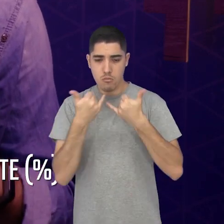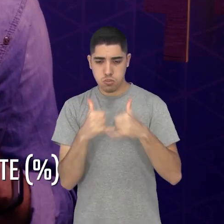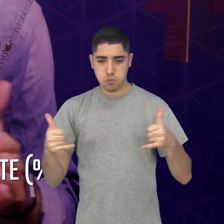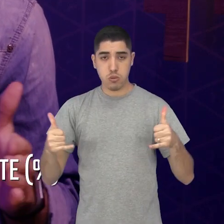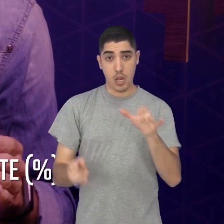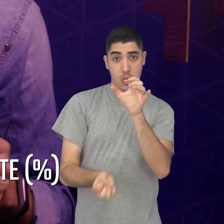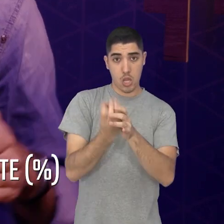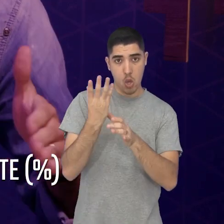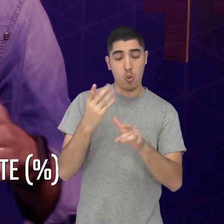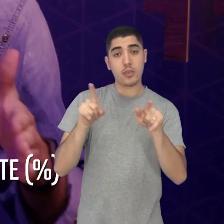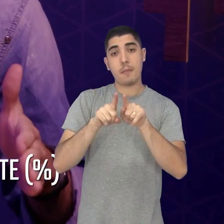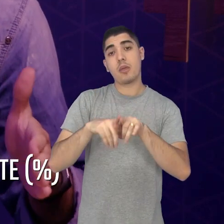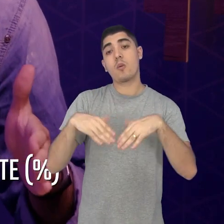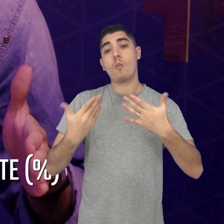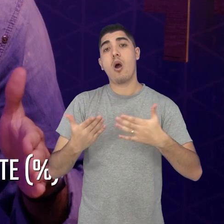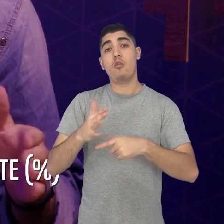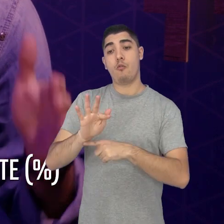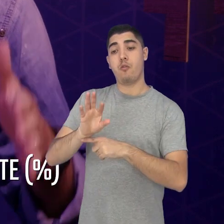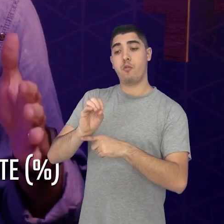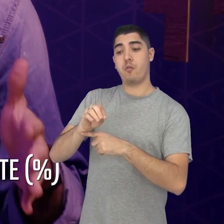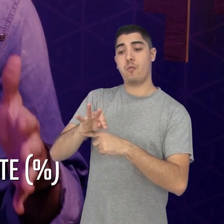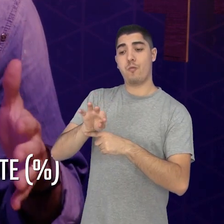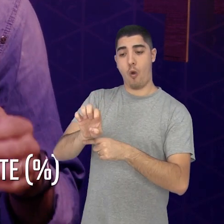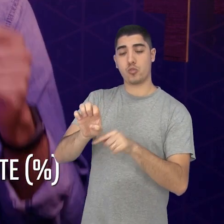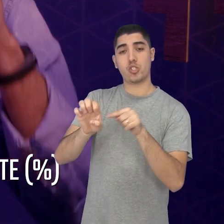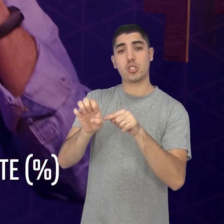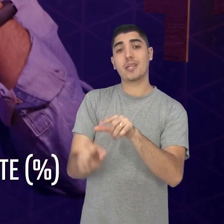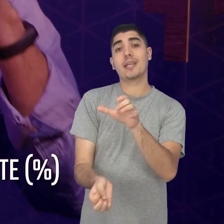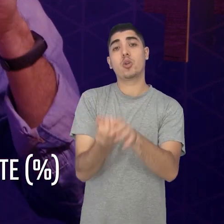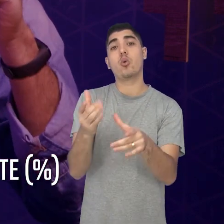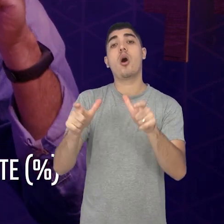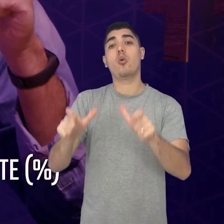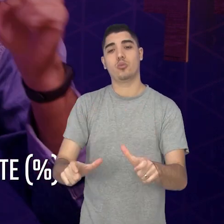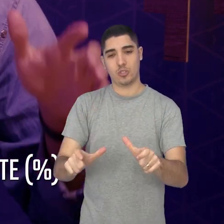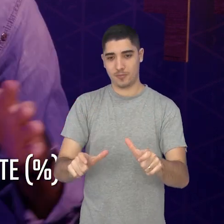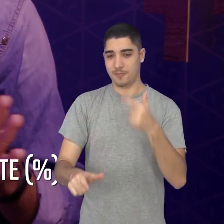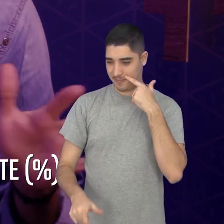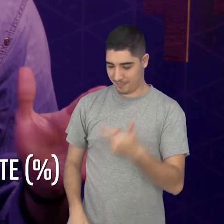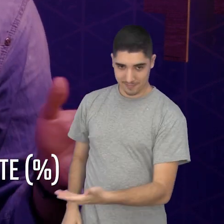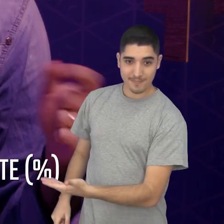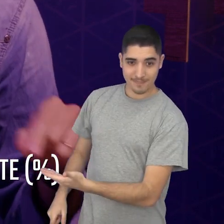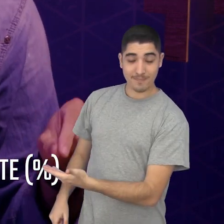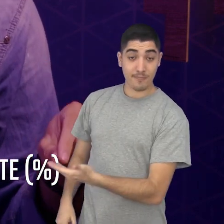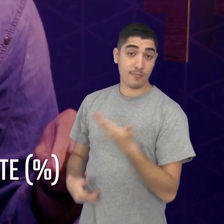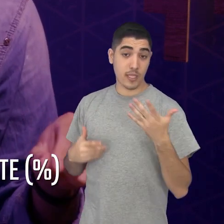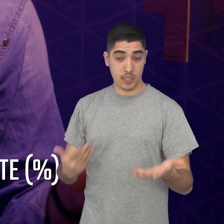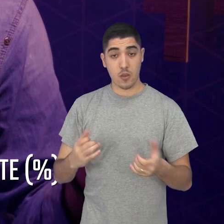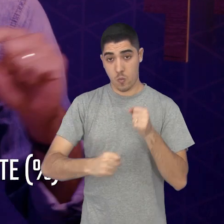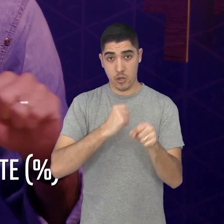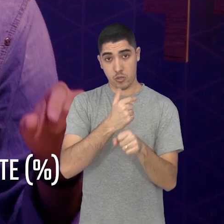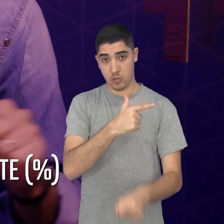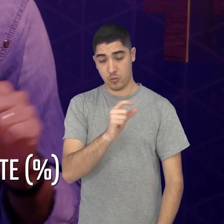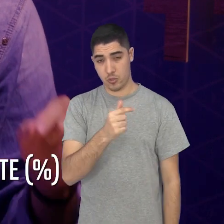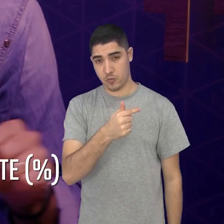que o país produziu e quais são as fontes, né, de energia elétrica. Certo. E no ano de 2022